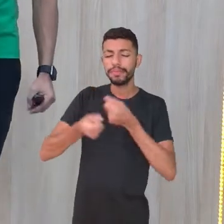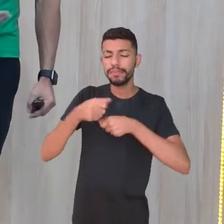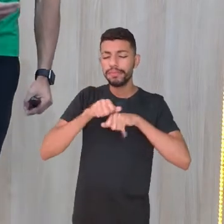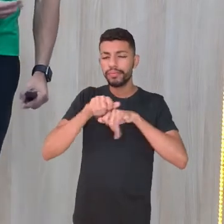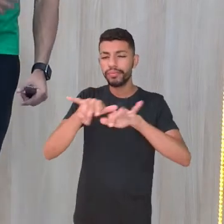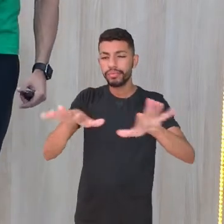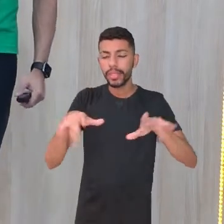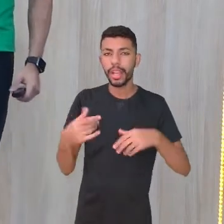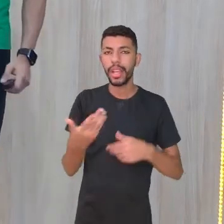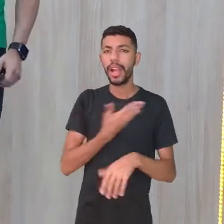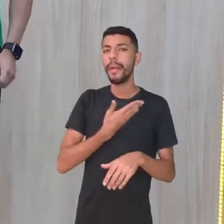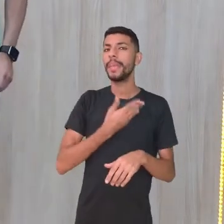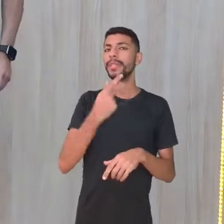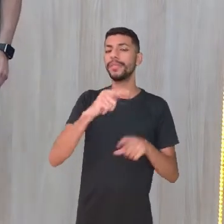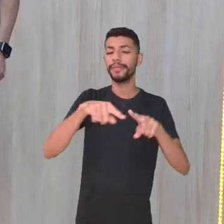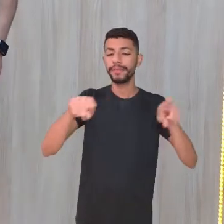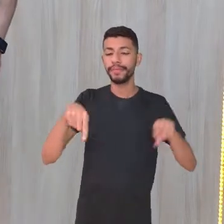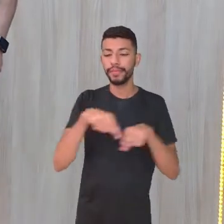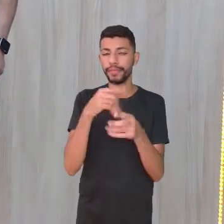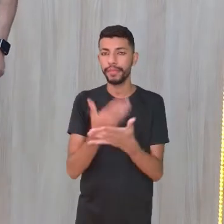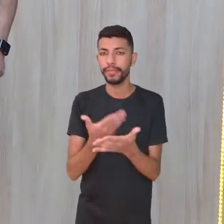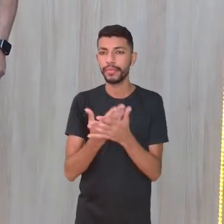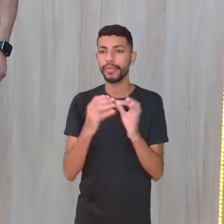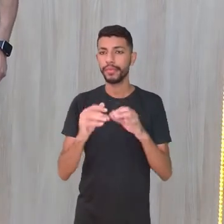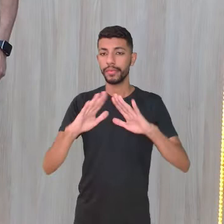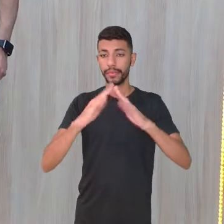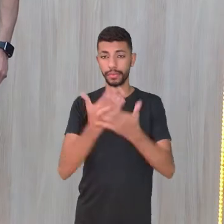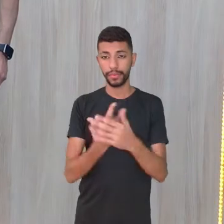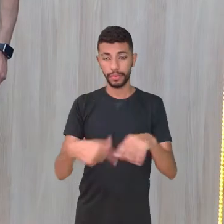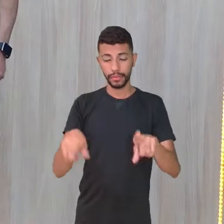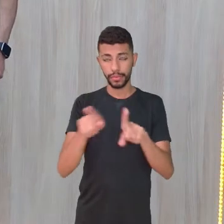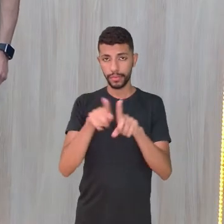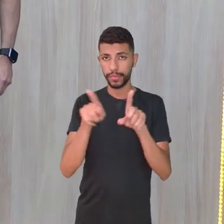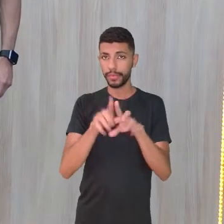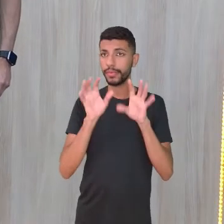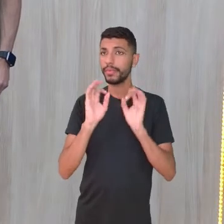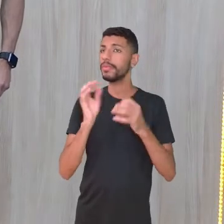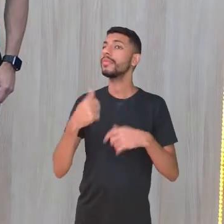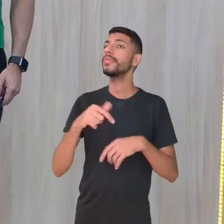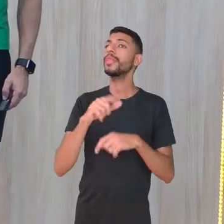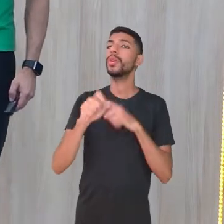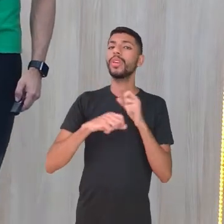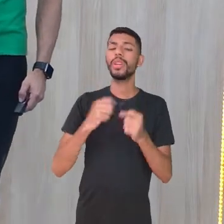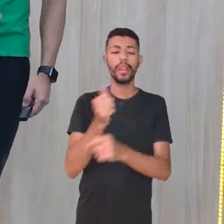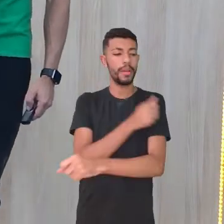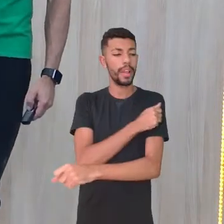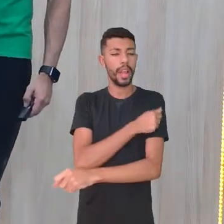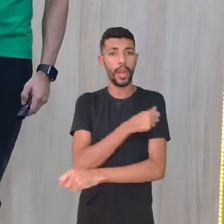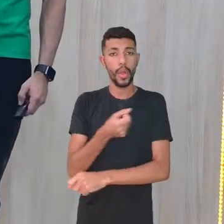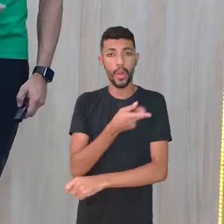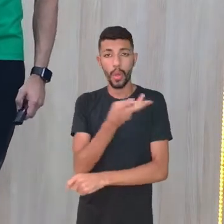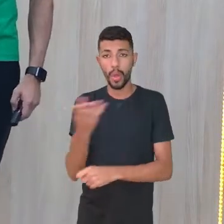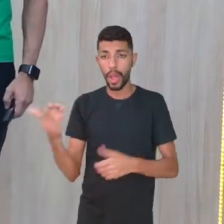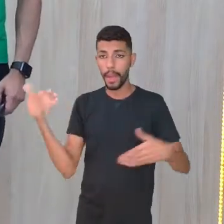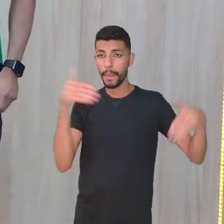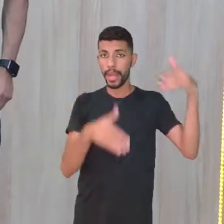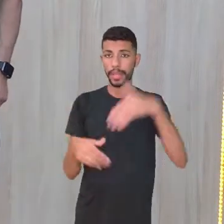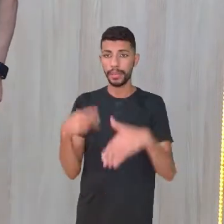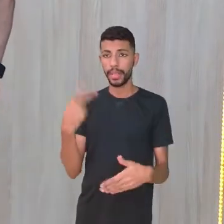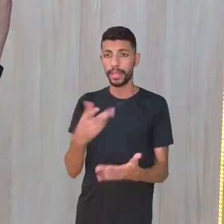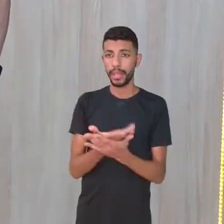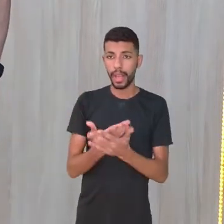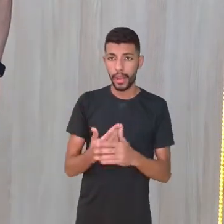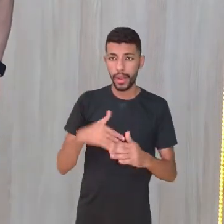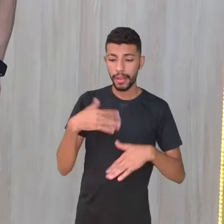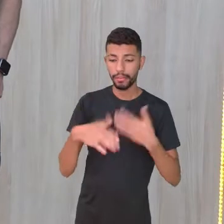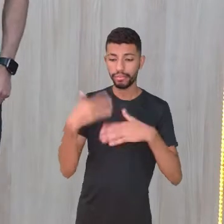amigos da sua sala, com seus amigos da escola também, para que a quantidade de alunos que venham participar aqui da aula aumente